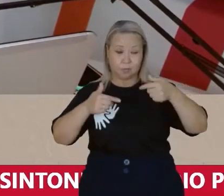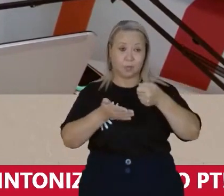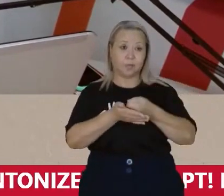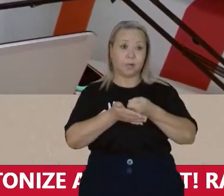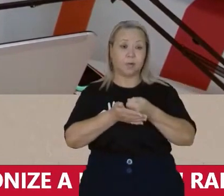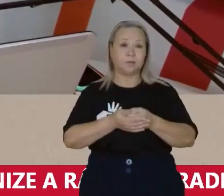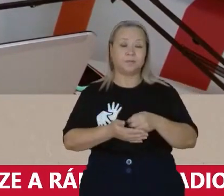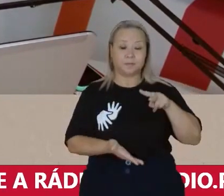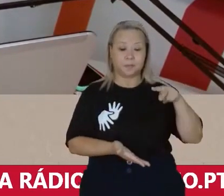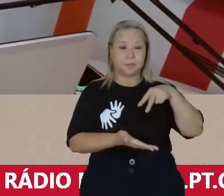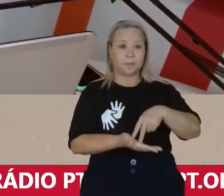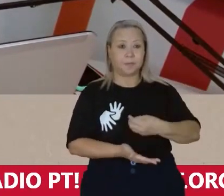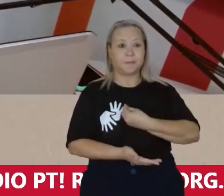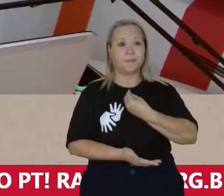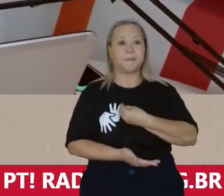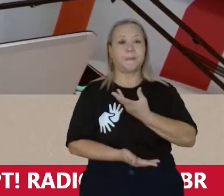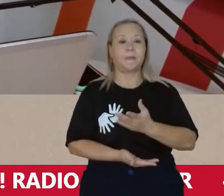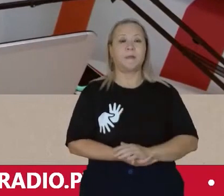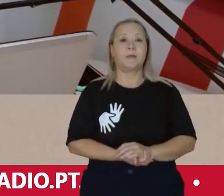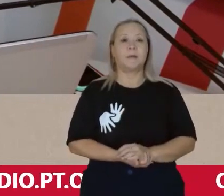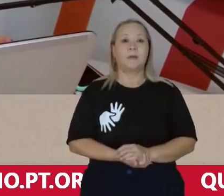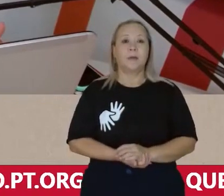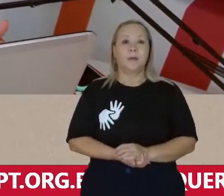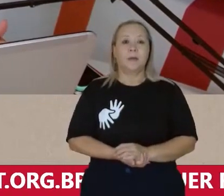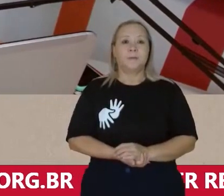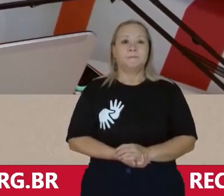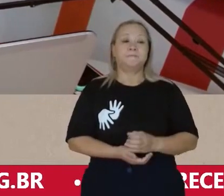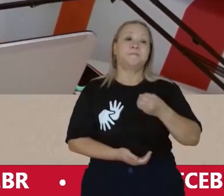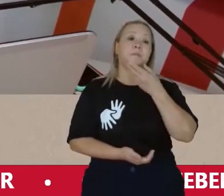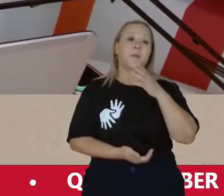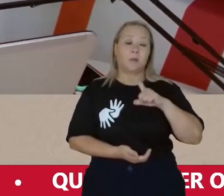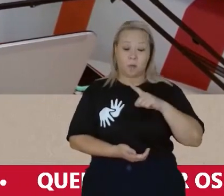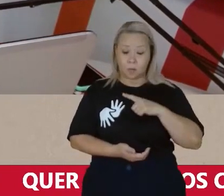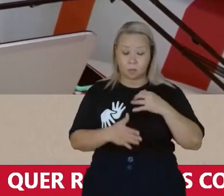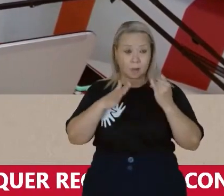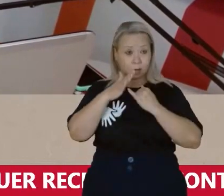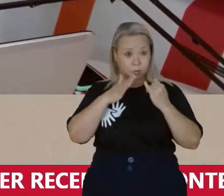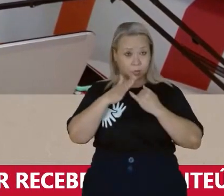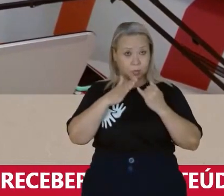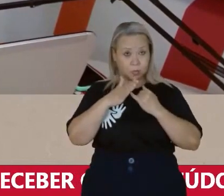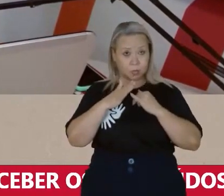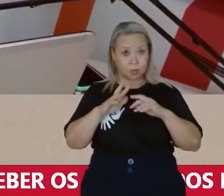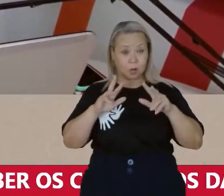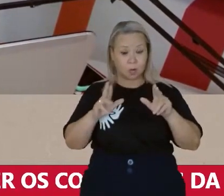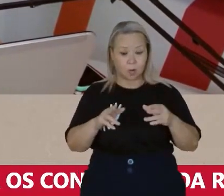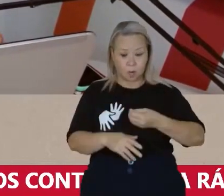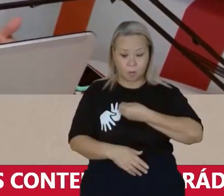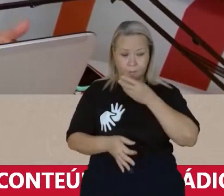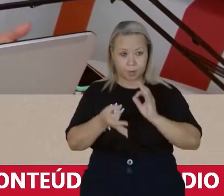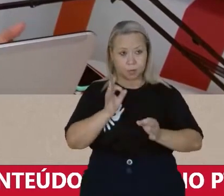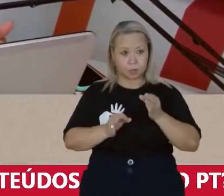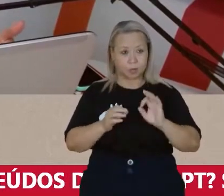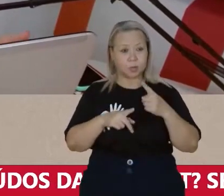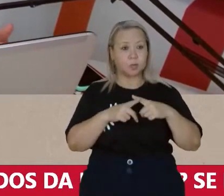à sua disposição. Que bom, e que bom que existem, né, entidades como a Vida e Justiça, porque a